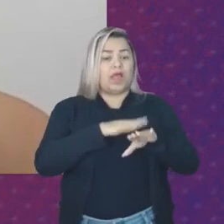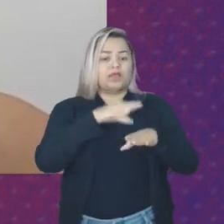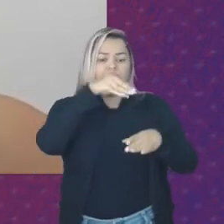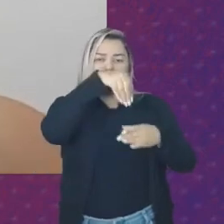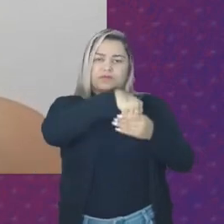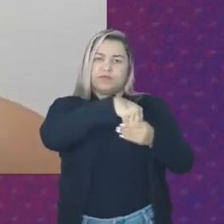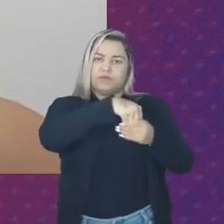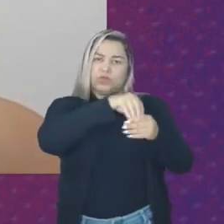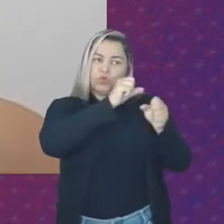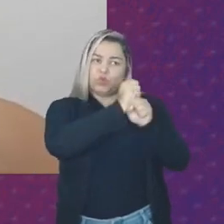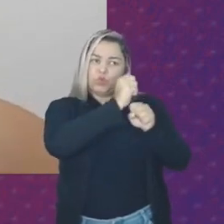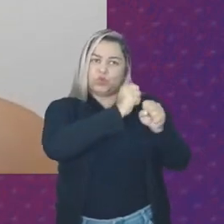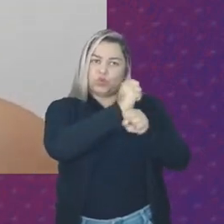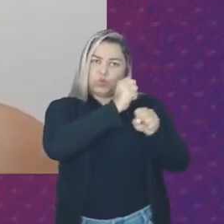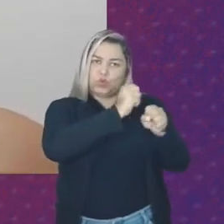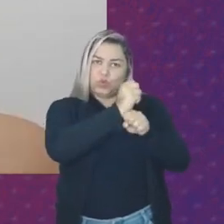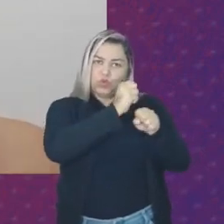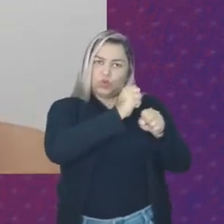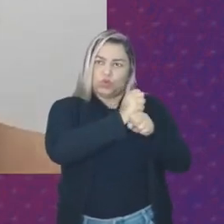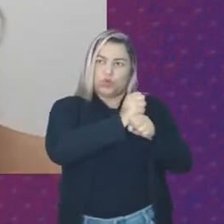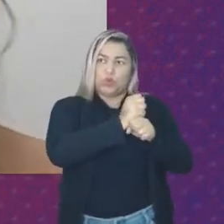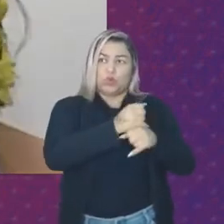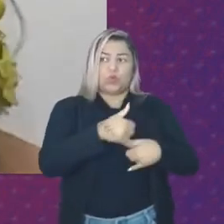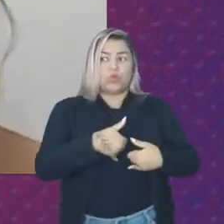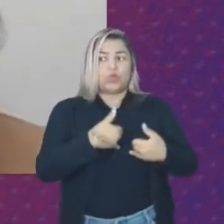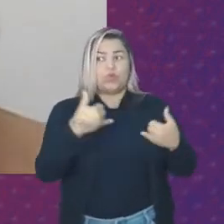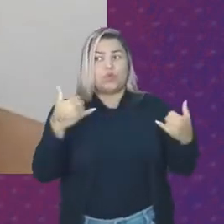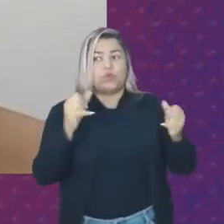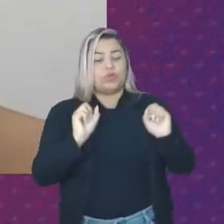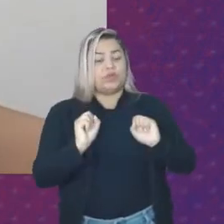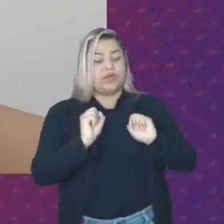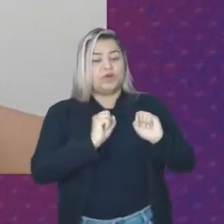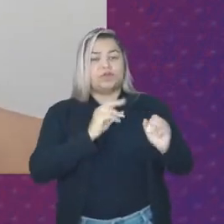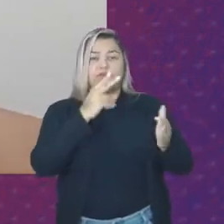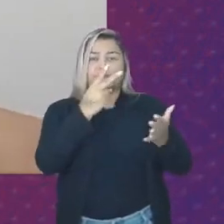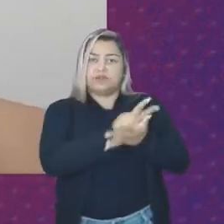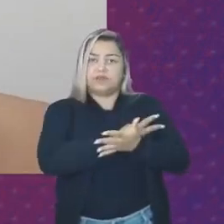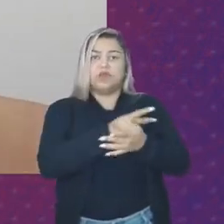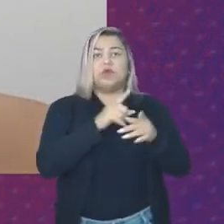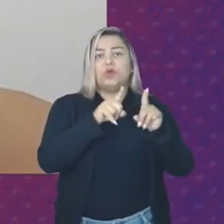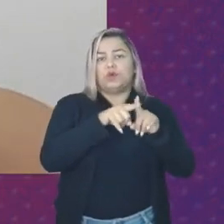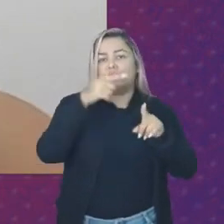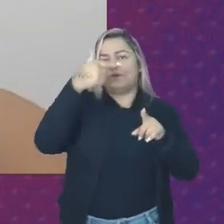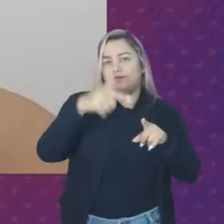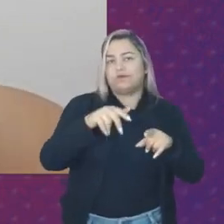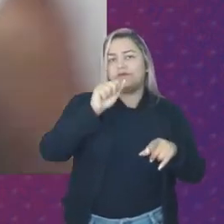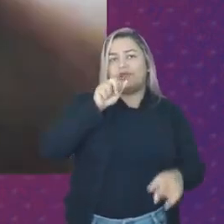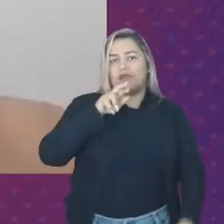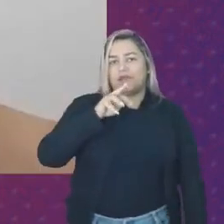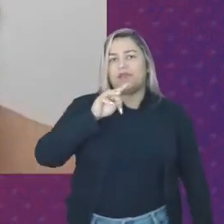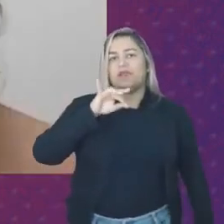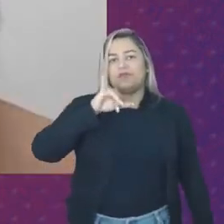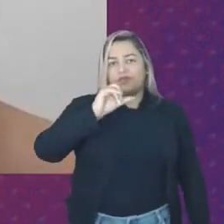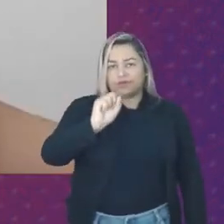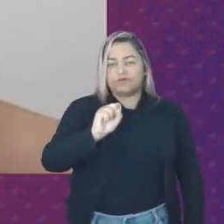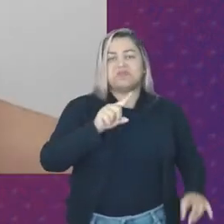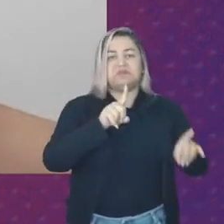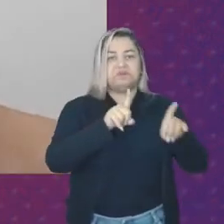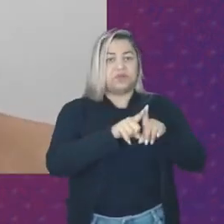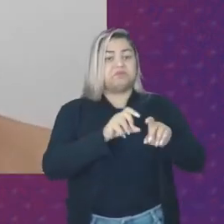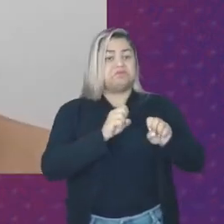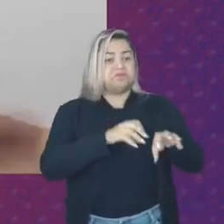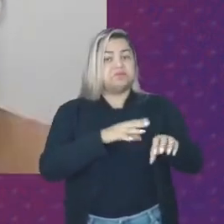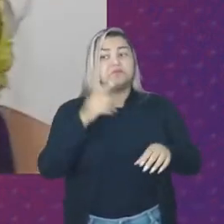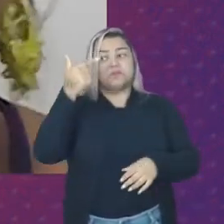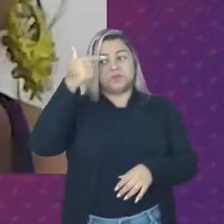dessa construção do arquétipo do inocente, poderia vir outros arquétipos, e aí eu falei isso na primeira aula, vou trazer aqui